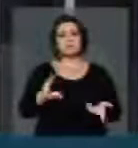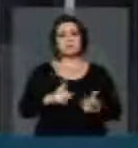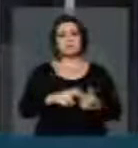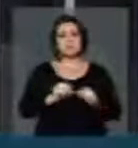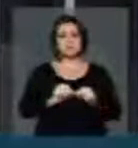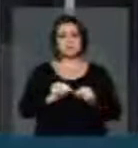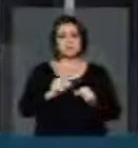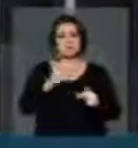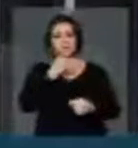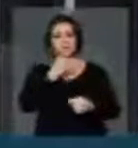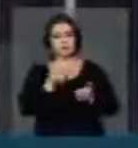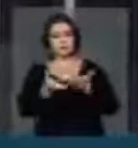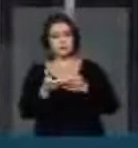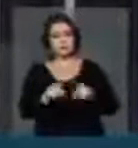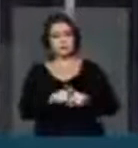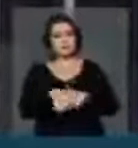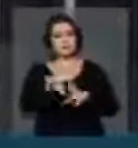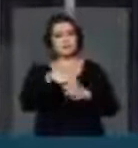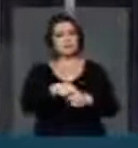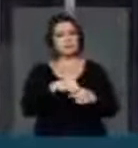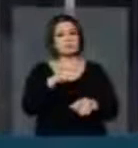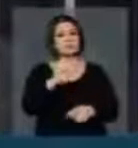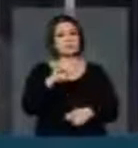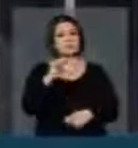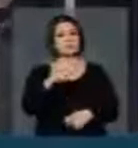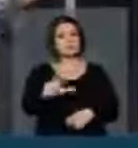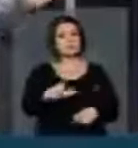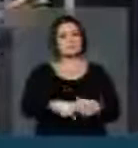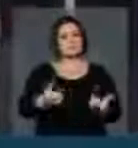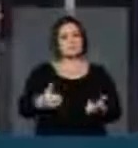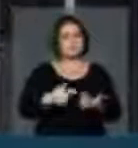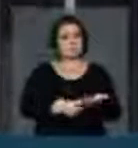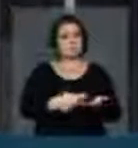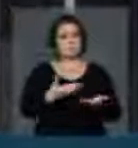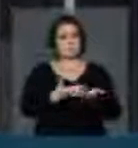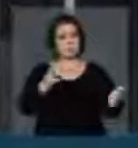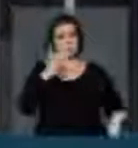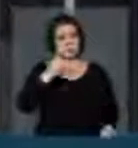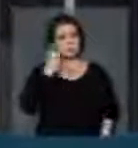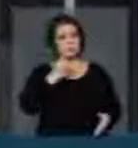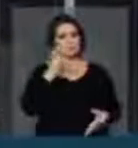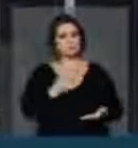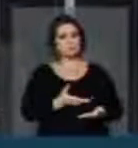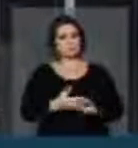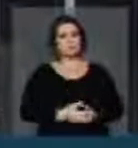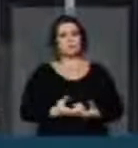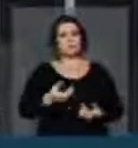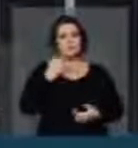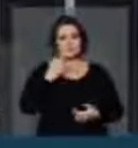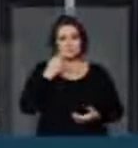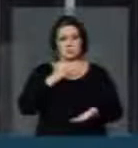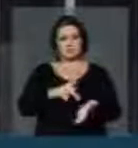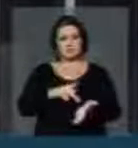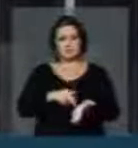para estarem dentro do Tribunal de Contas. Então, eu conluio, senhor presidente, senhores deputados, e eu gostaria muito que